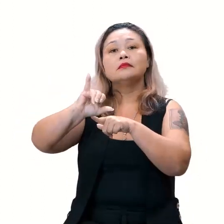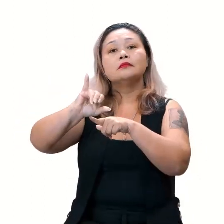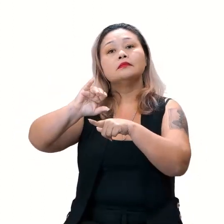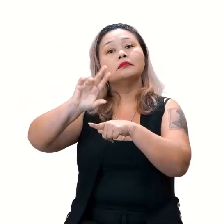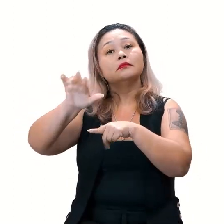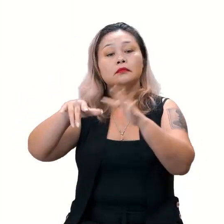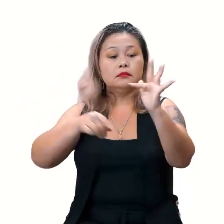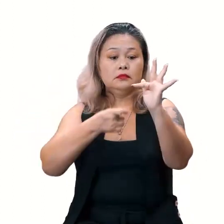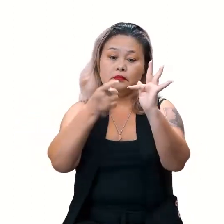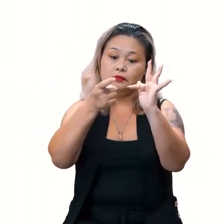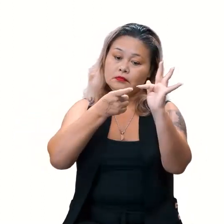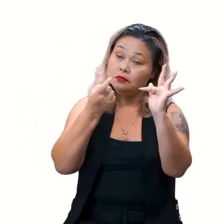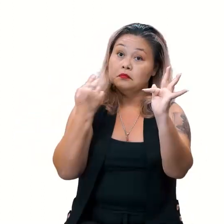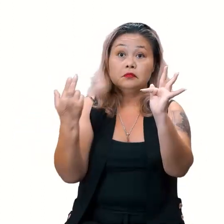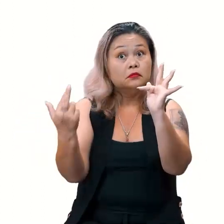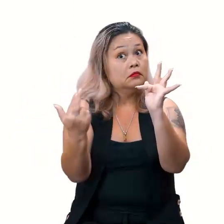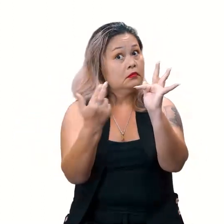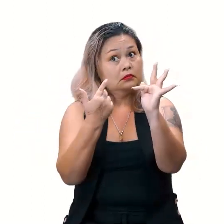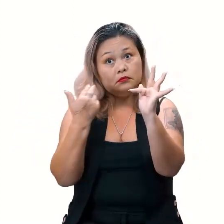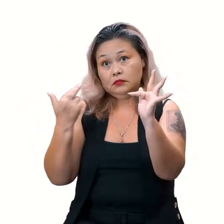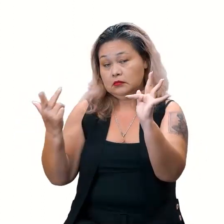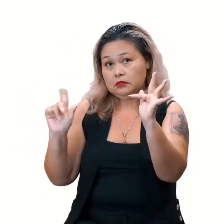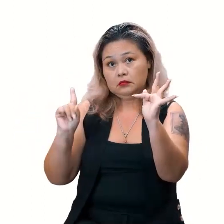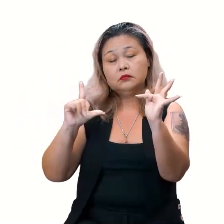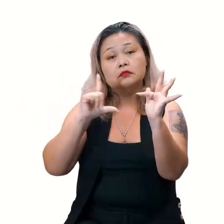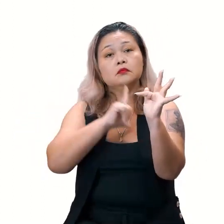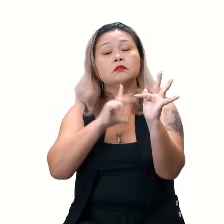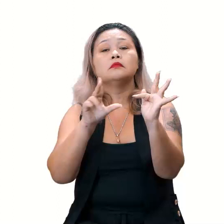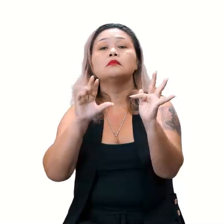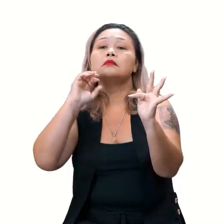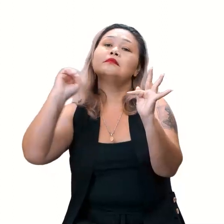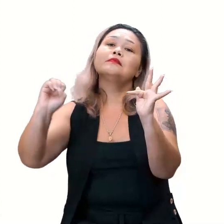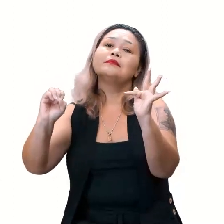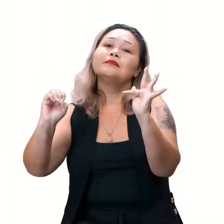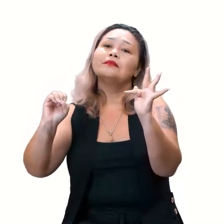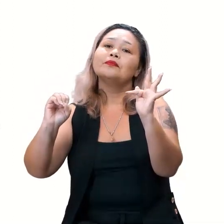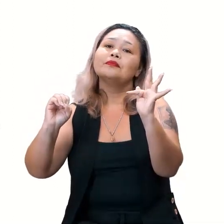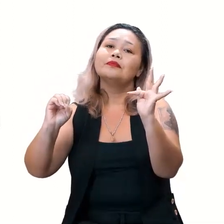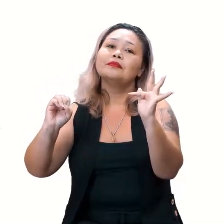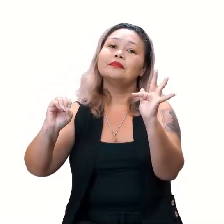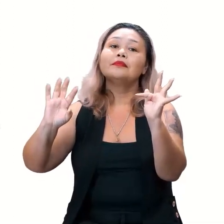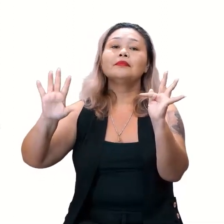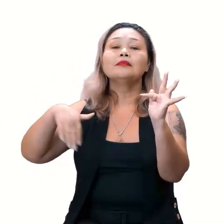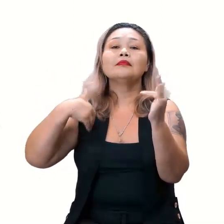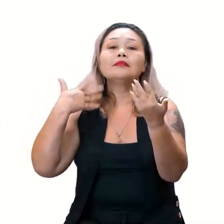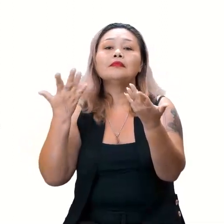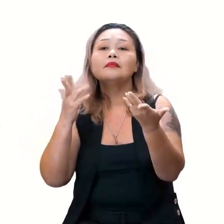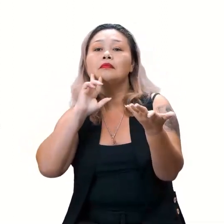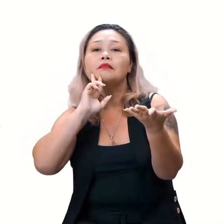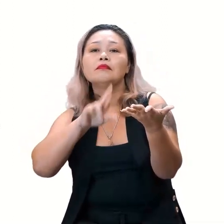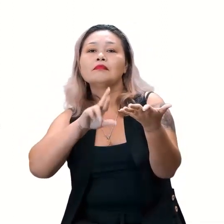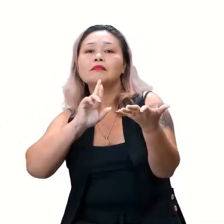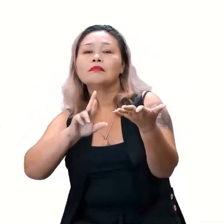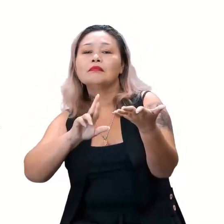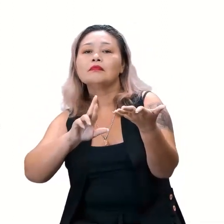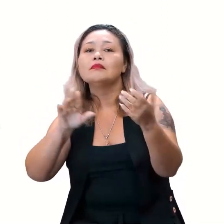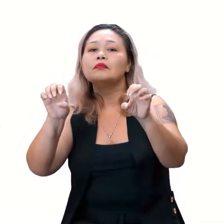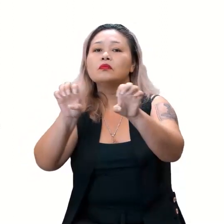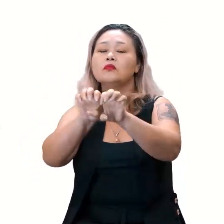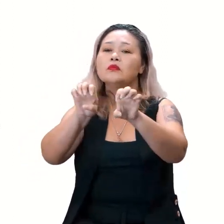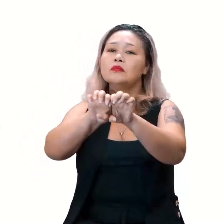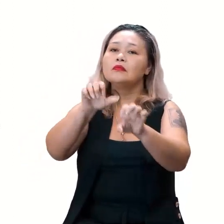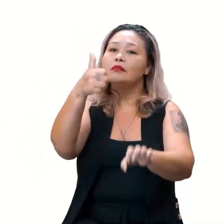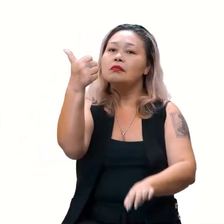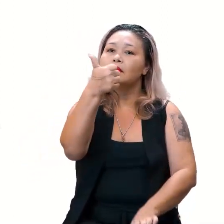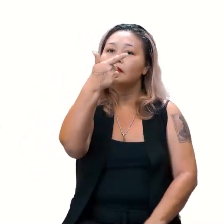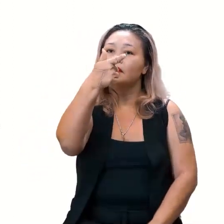de x, que é a mesma coisa, né? Tem que ser igual a zero. Ou seja, resolver uma equação do